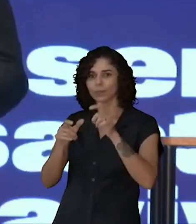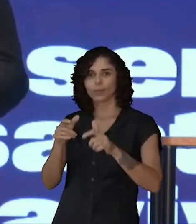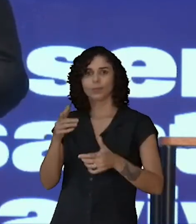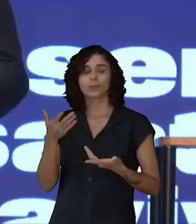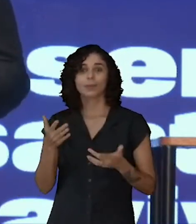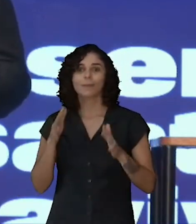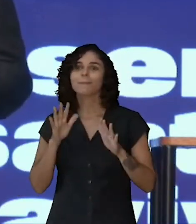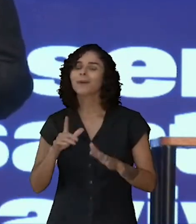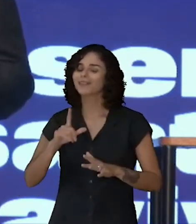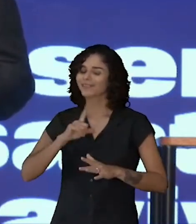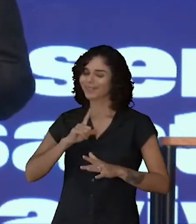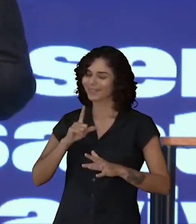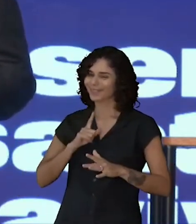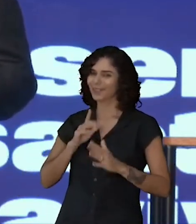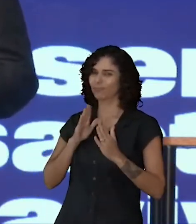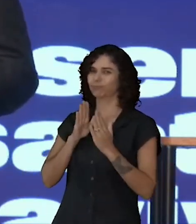oposição.